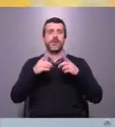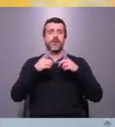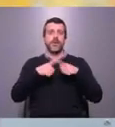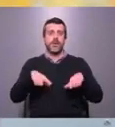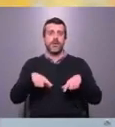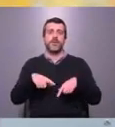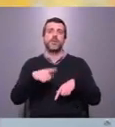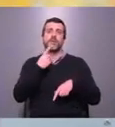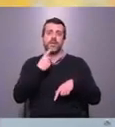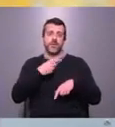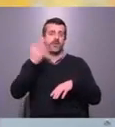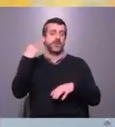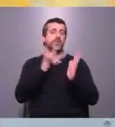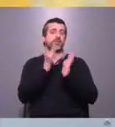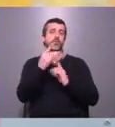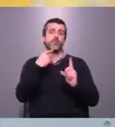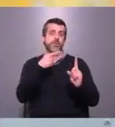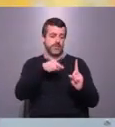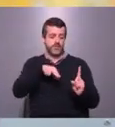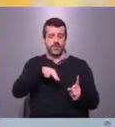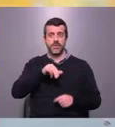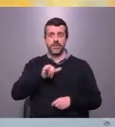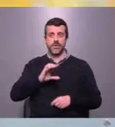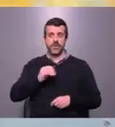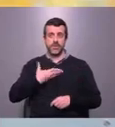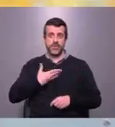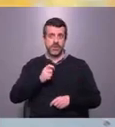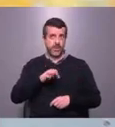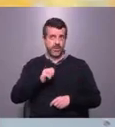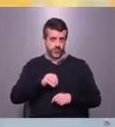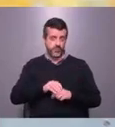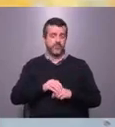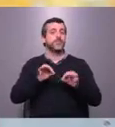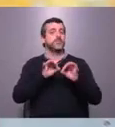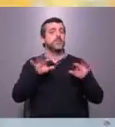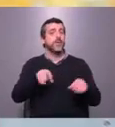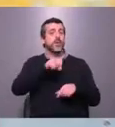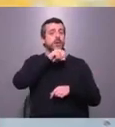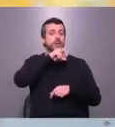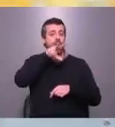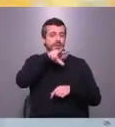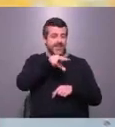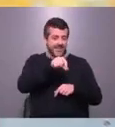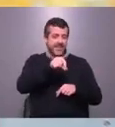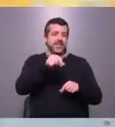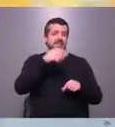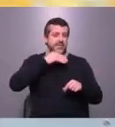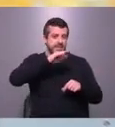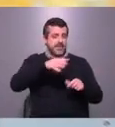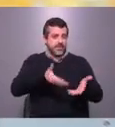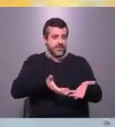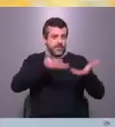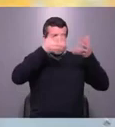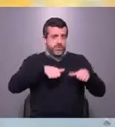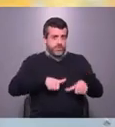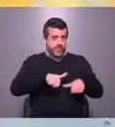So Jesus said to Nicodemus, just as Moses lifted up the serpent in the desert, so must the Son